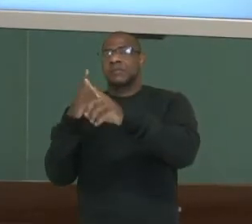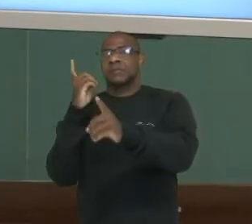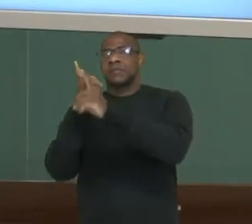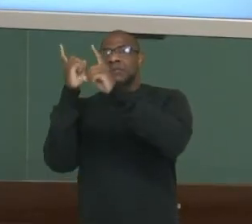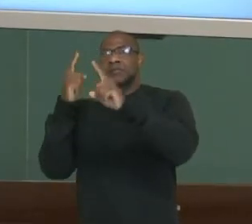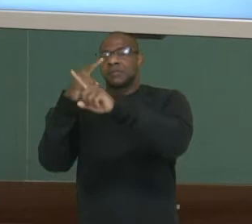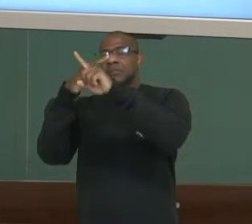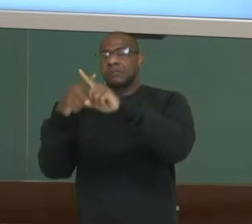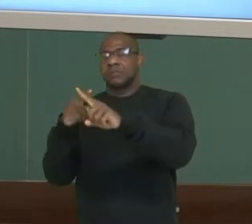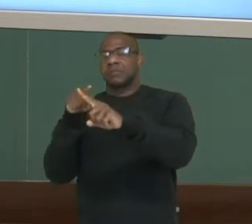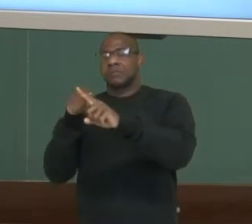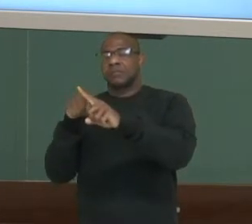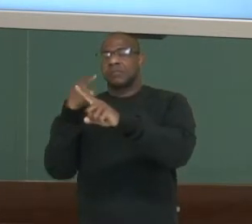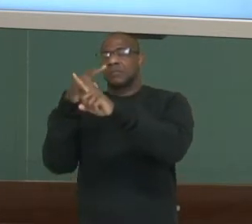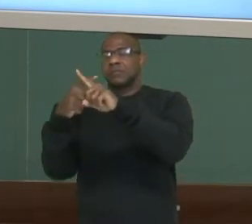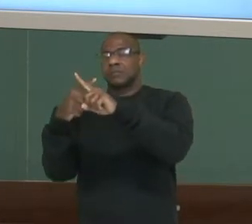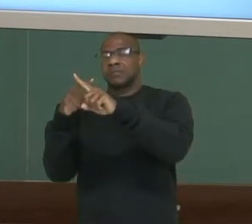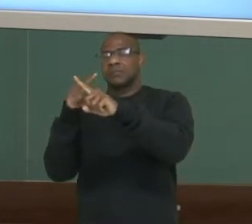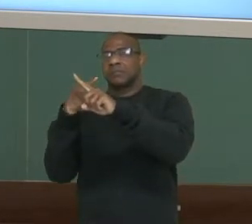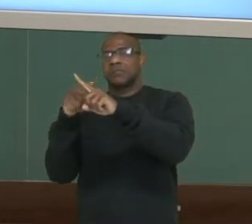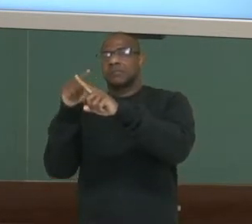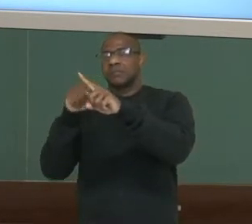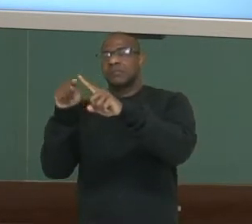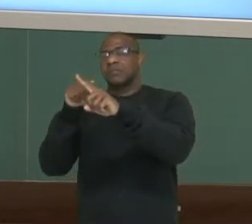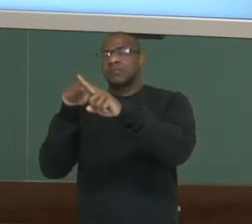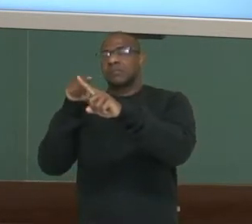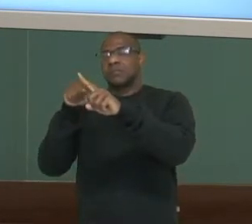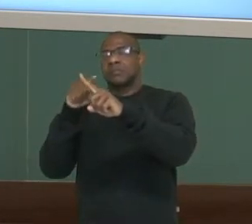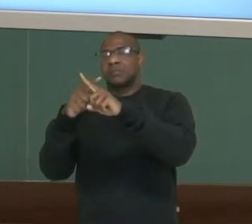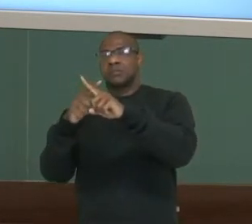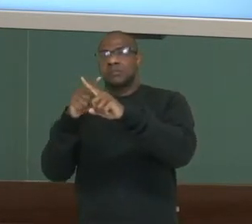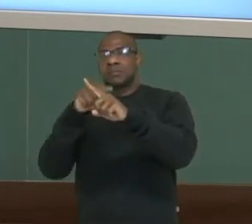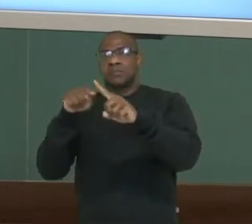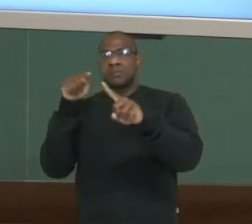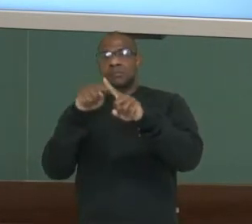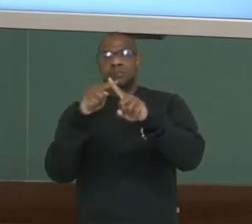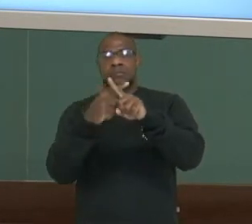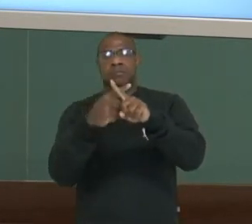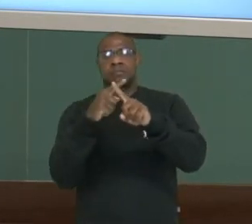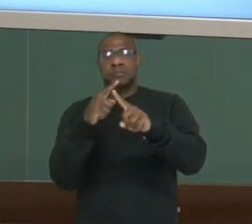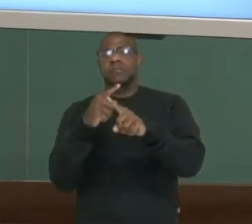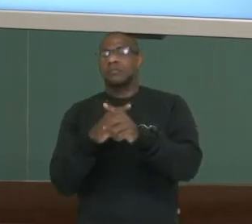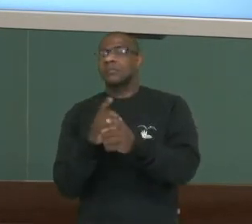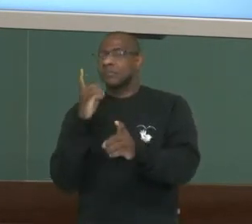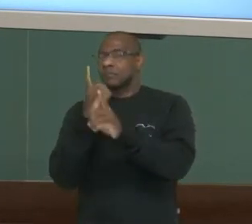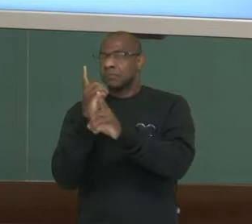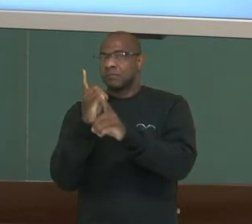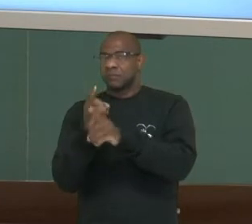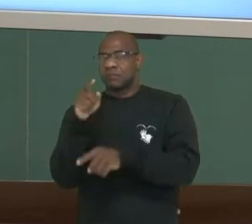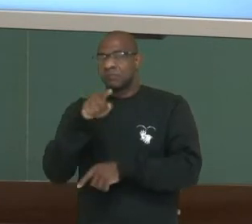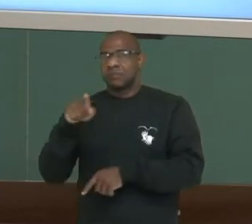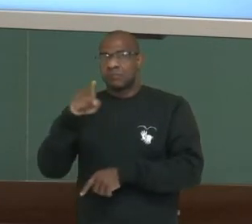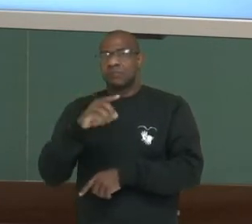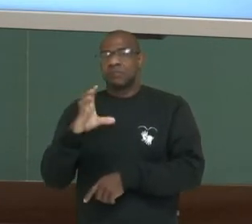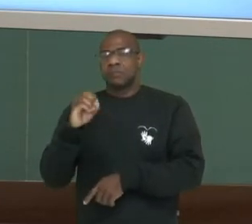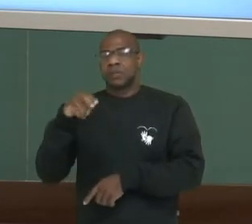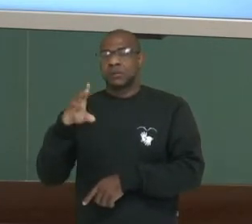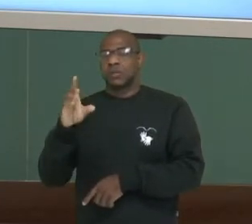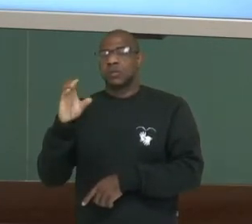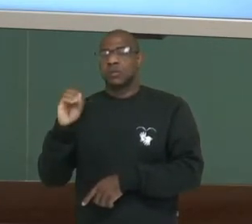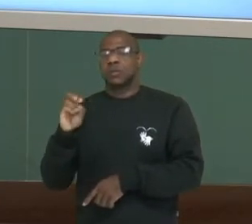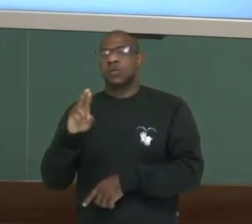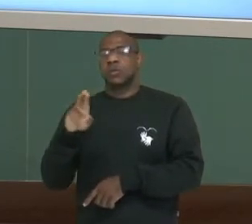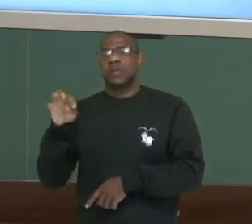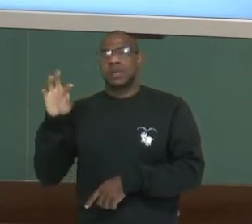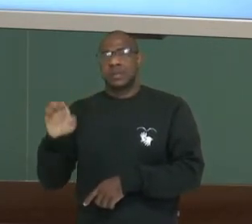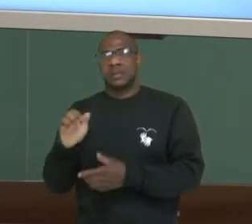apenas um ponto em comum. Esse ponto a gente vai dizer então que elas são concorrentes nesse ponto aqui. A gente pode chamar esse